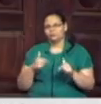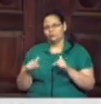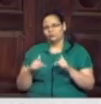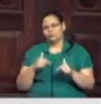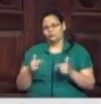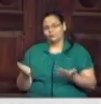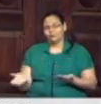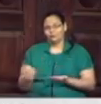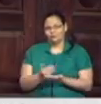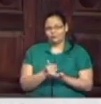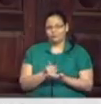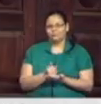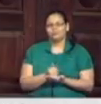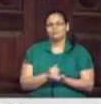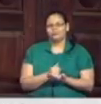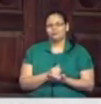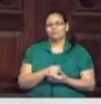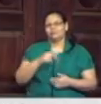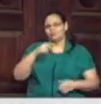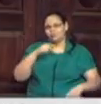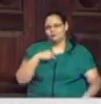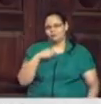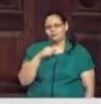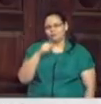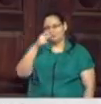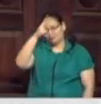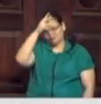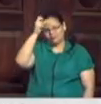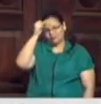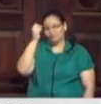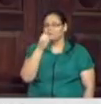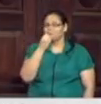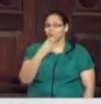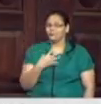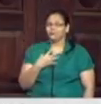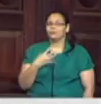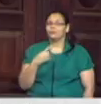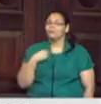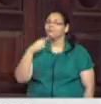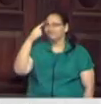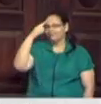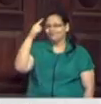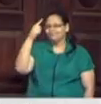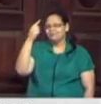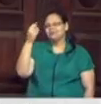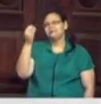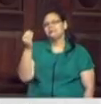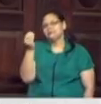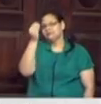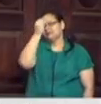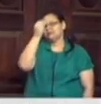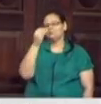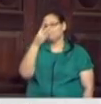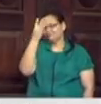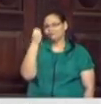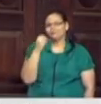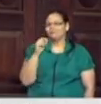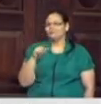que seria bom. E, deputado Valdec, isso me marcou e eu nunca mais esqueci. Eu falei com uma